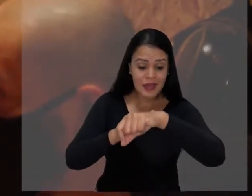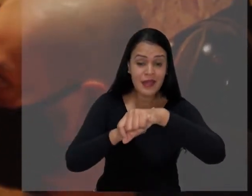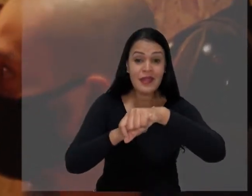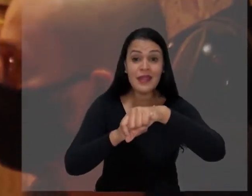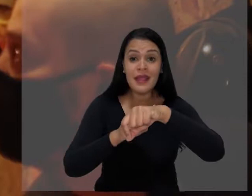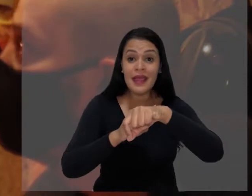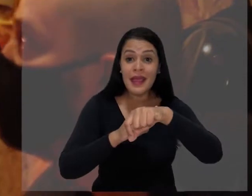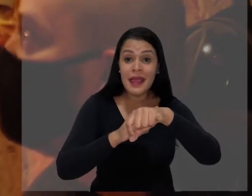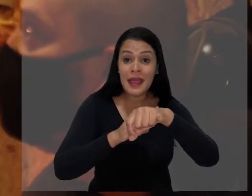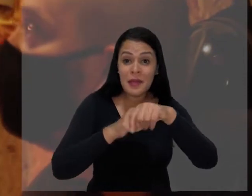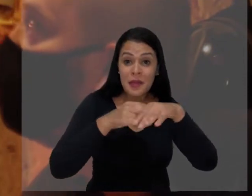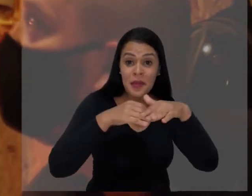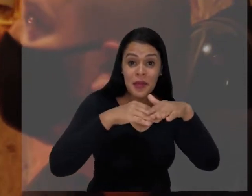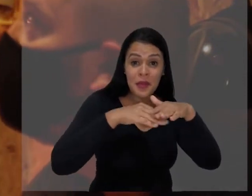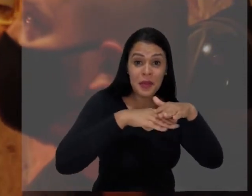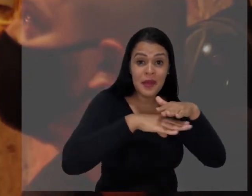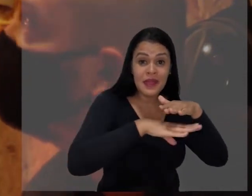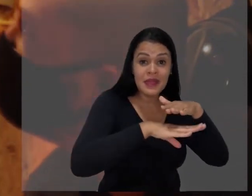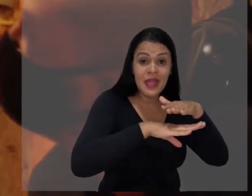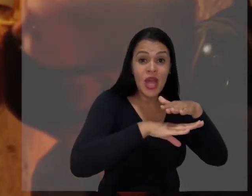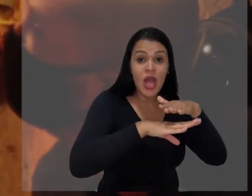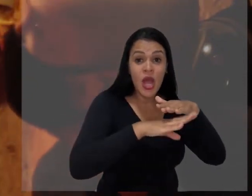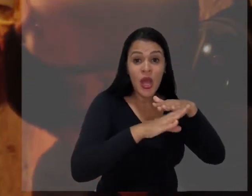guardado tornar-se